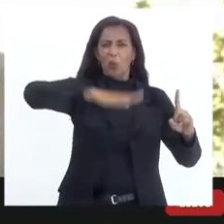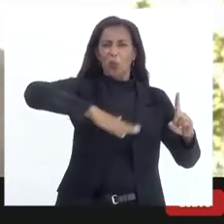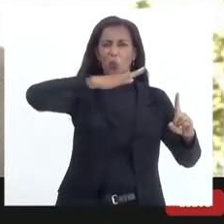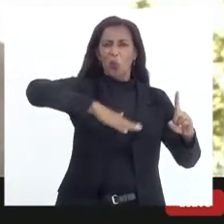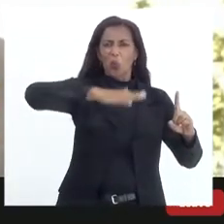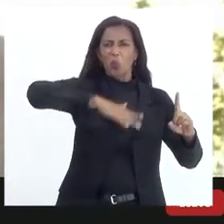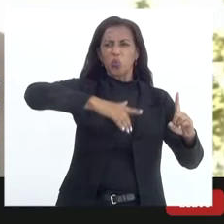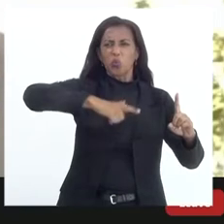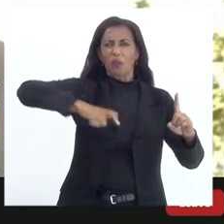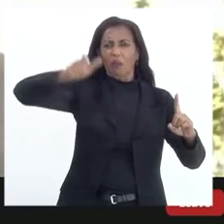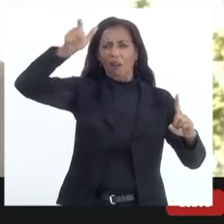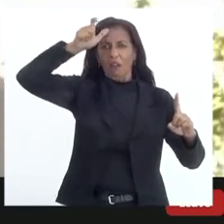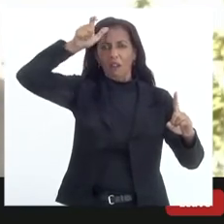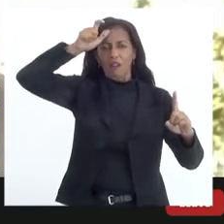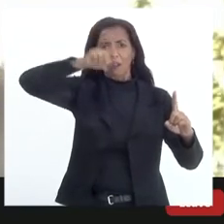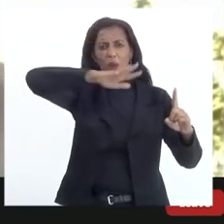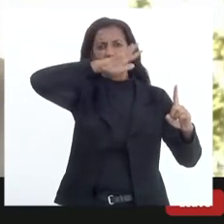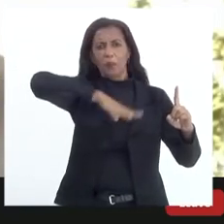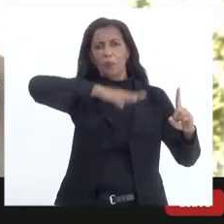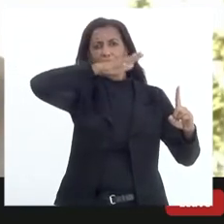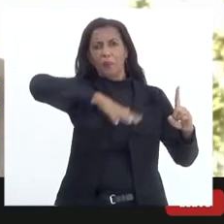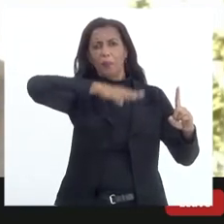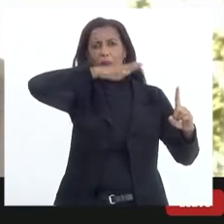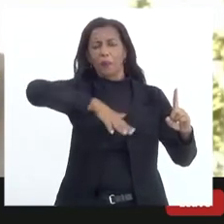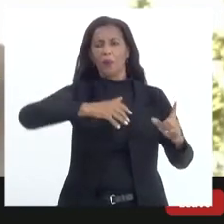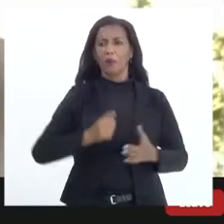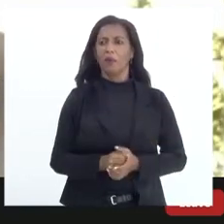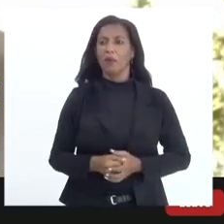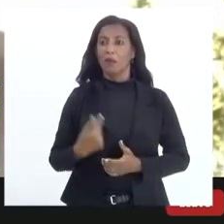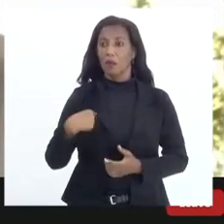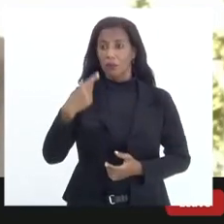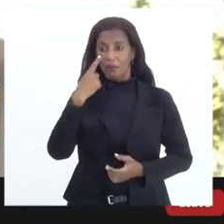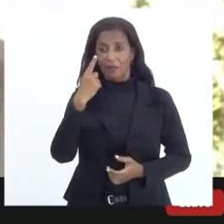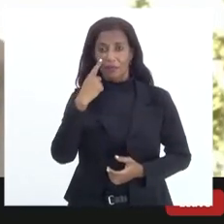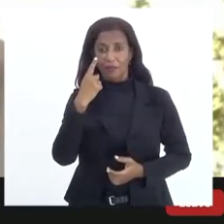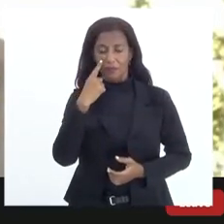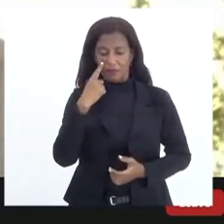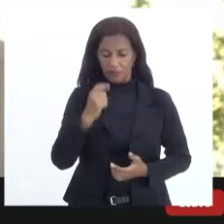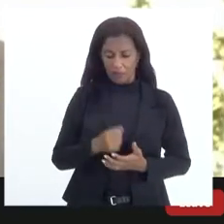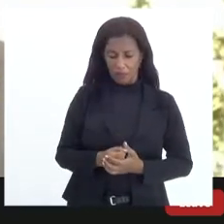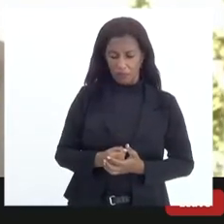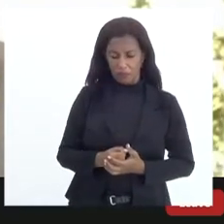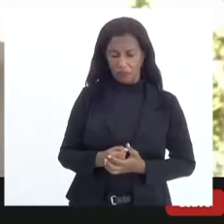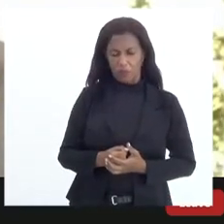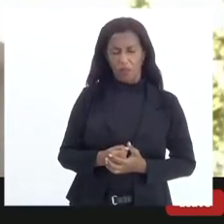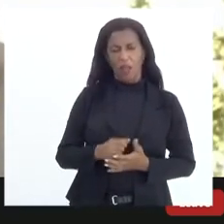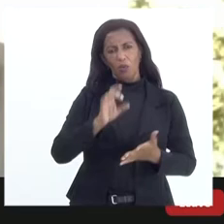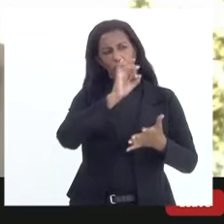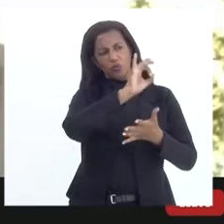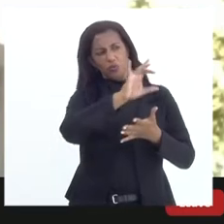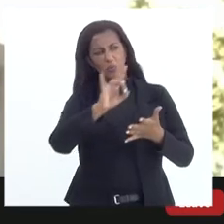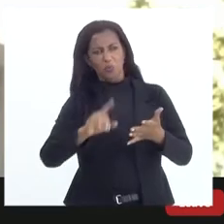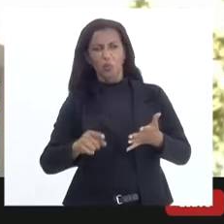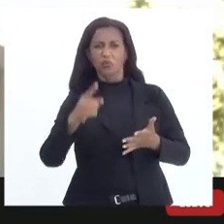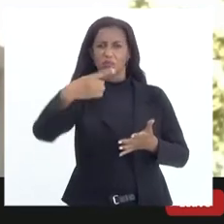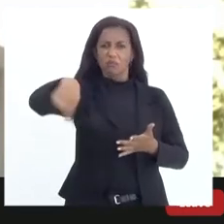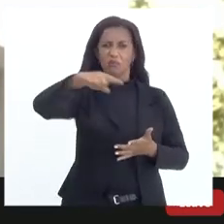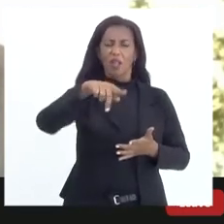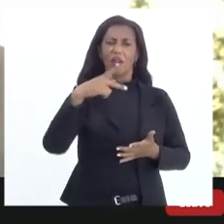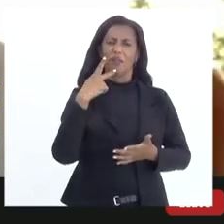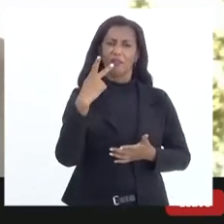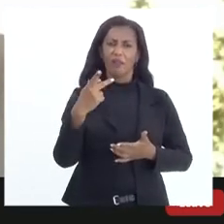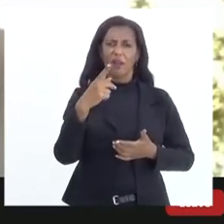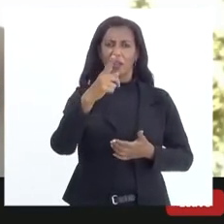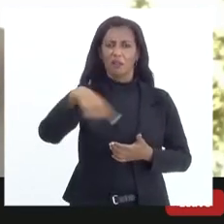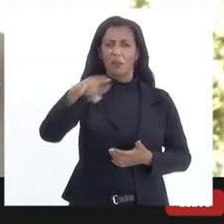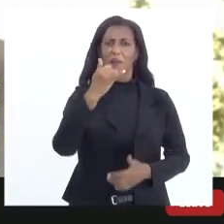demônio. Então, é muito difícil isso aí. Eu estava vendo algumas ponderações de vocês sobre, de